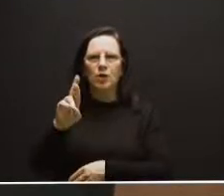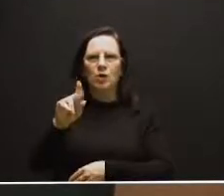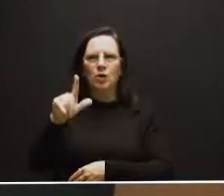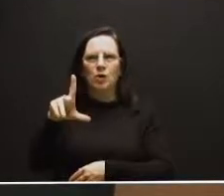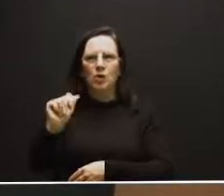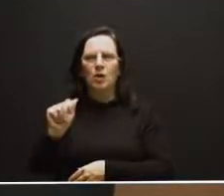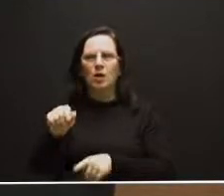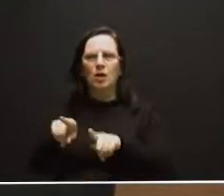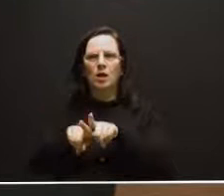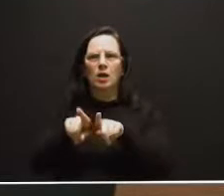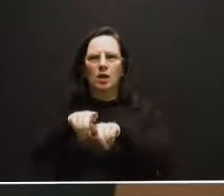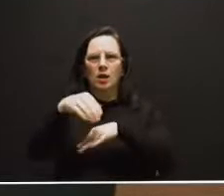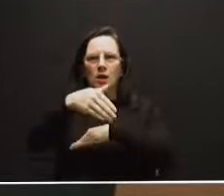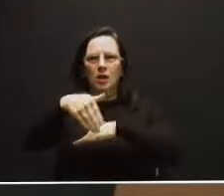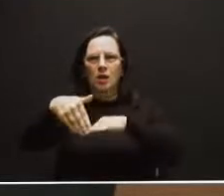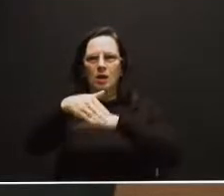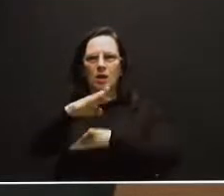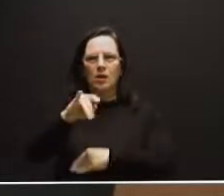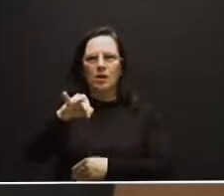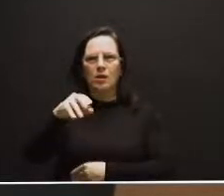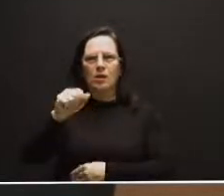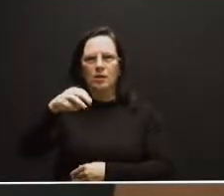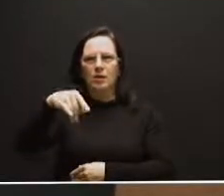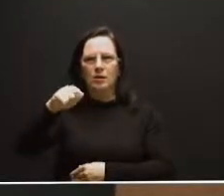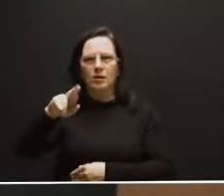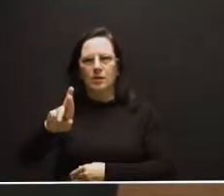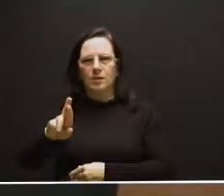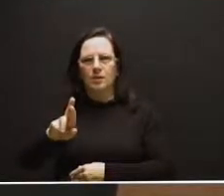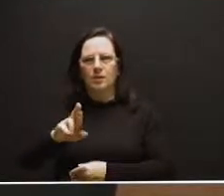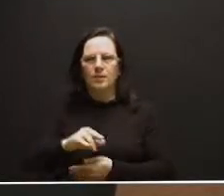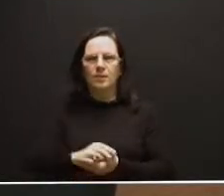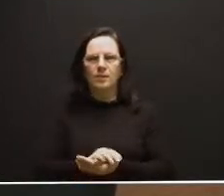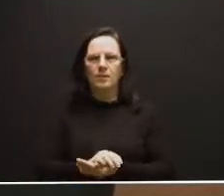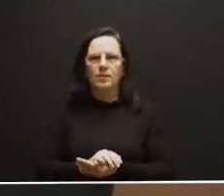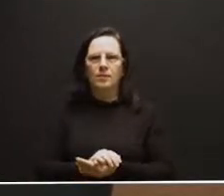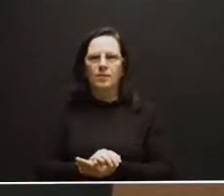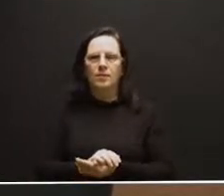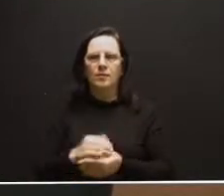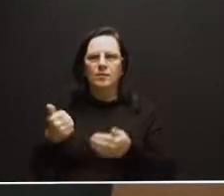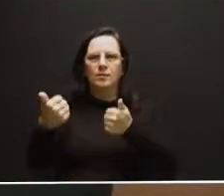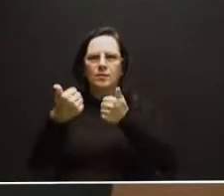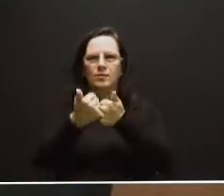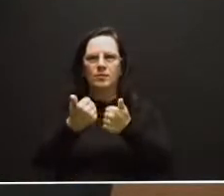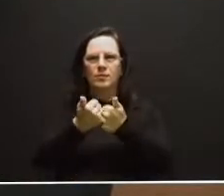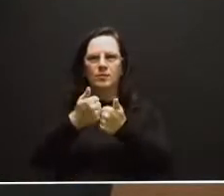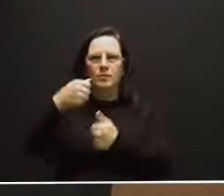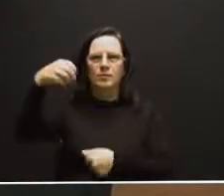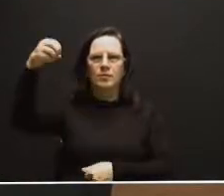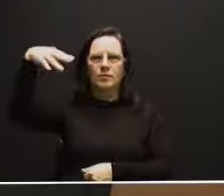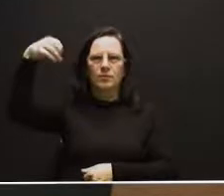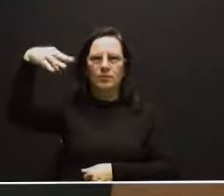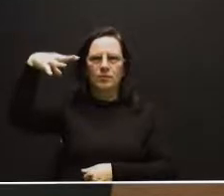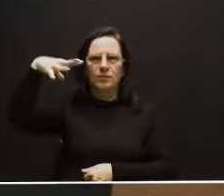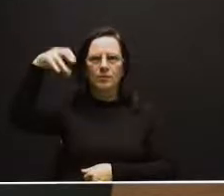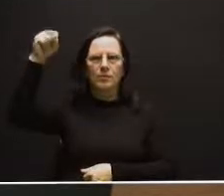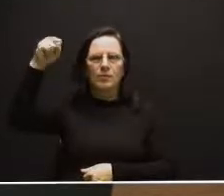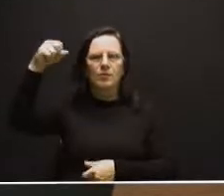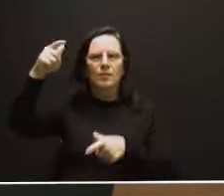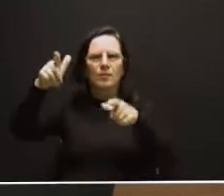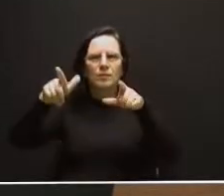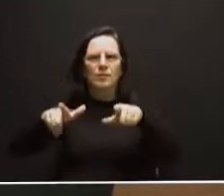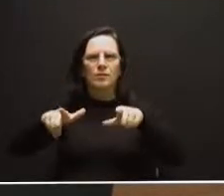beira mar no jardim casqueiro encaminhem-se substituição de lâmpadas queimadas na